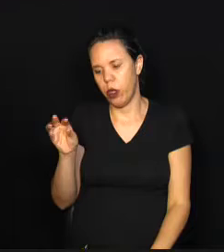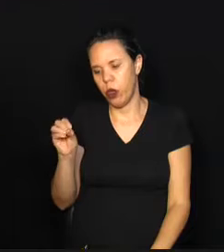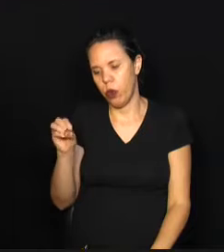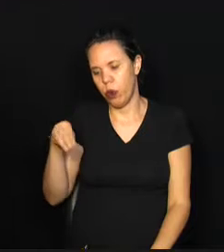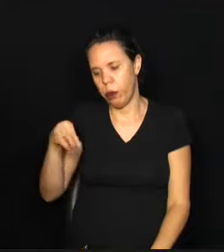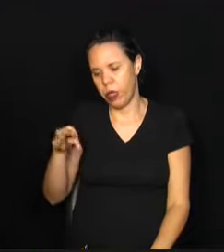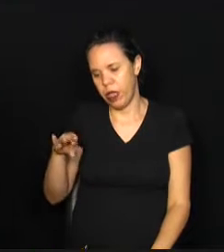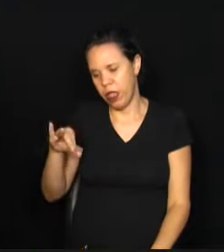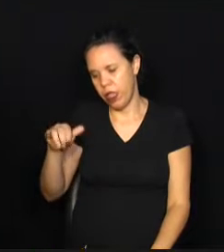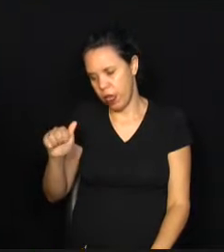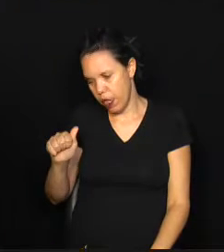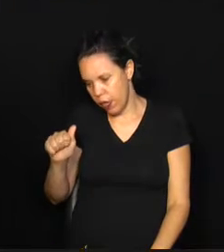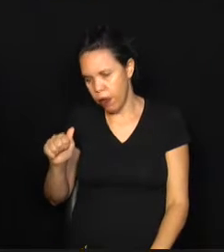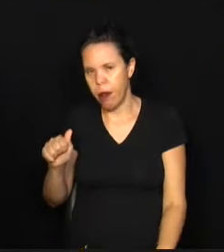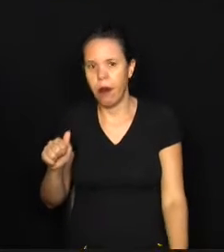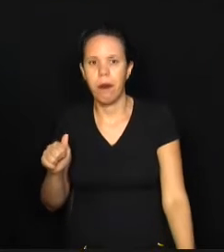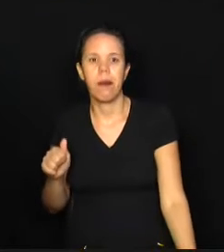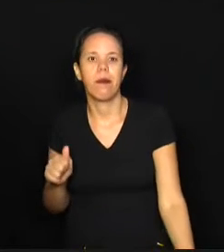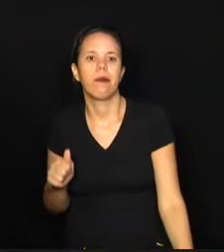Pode abrir